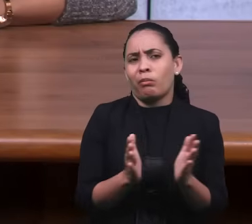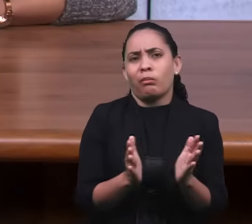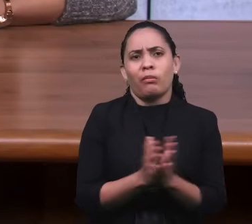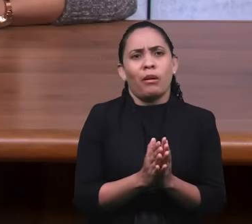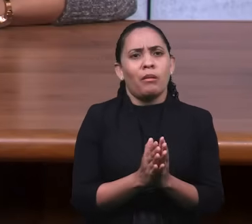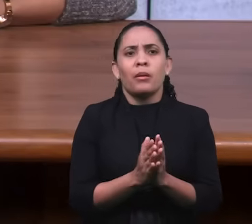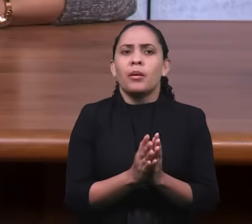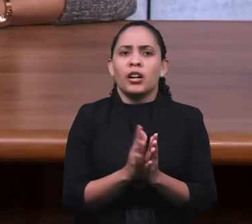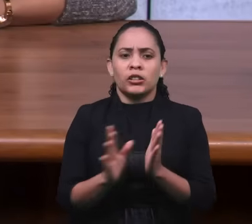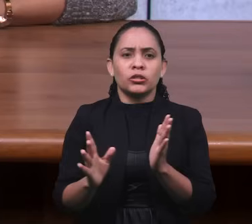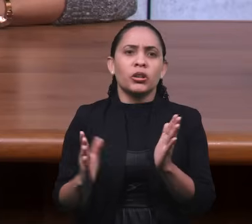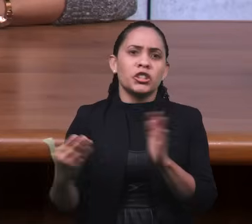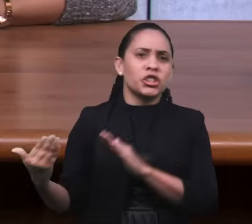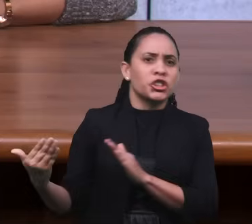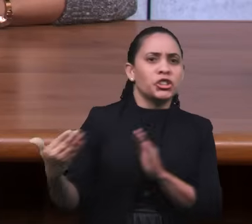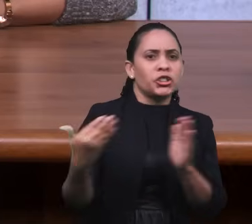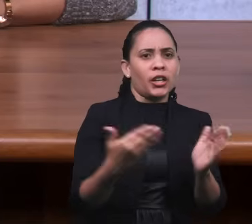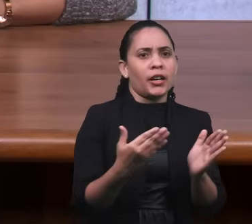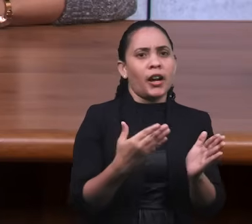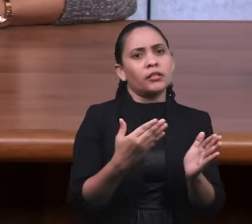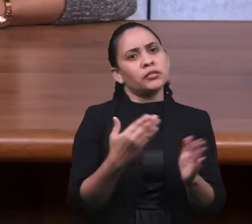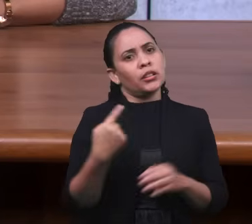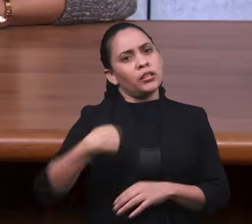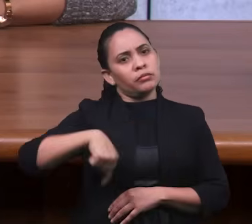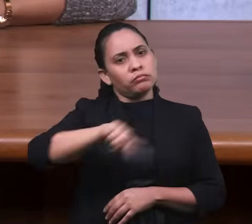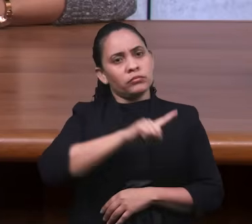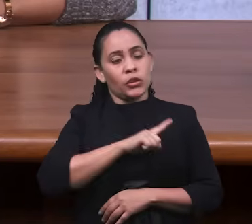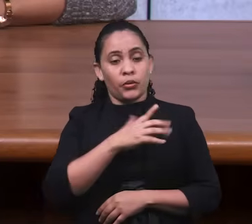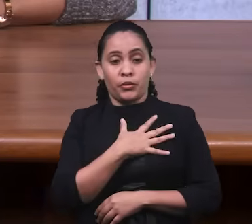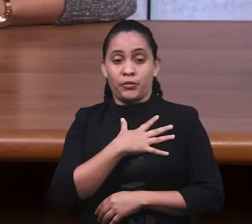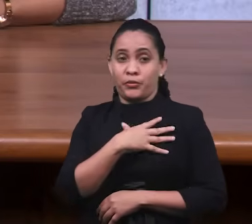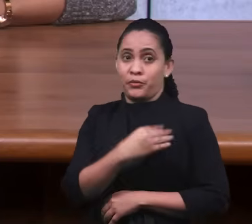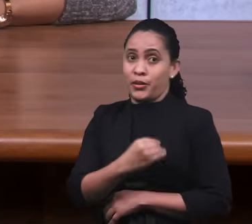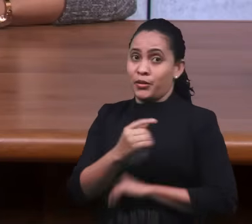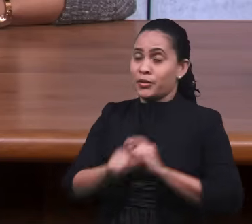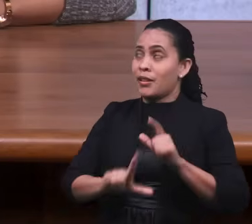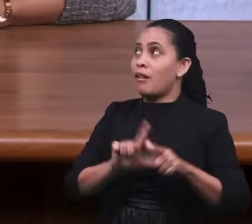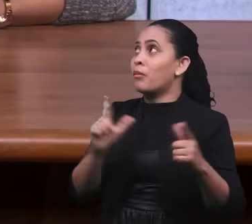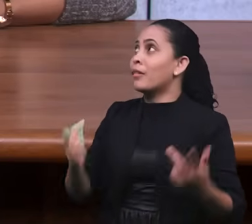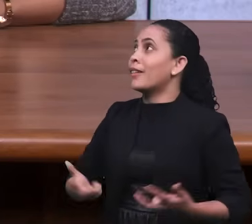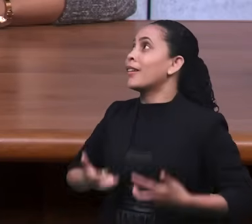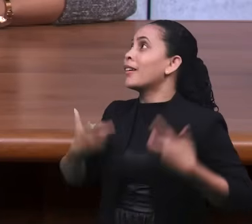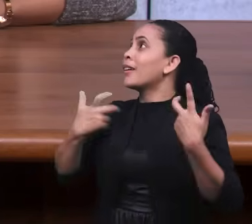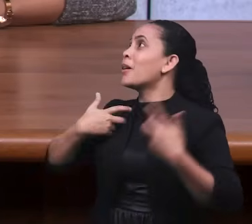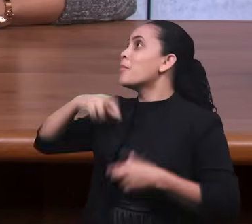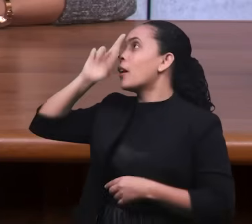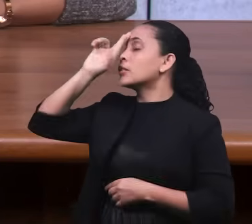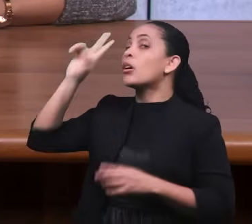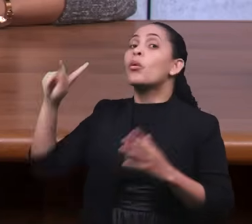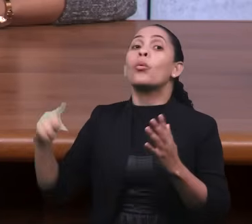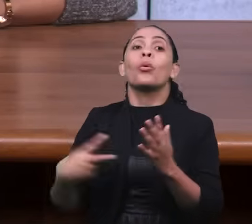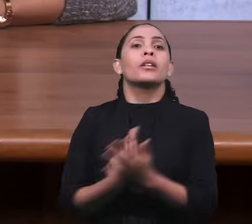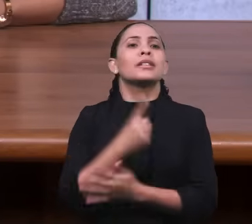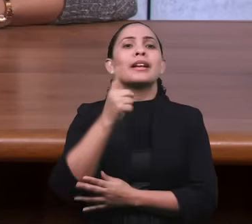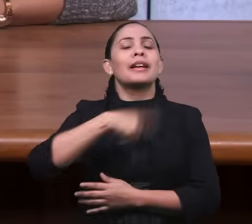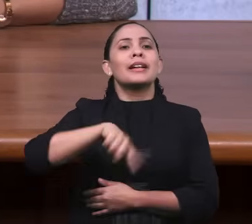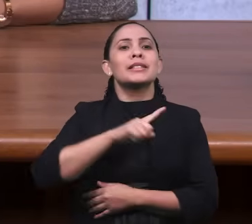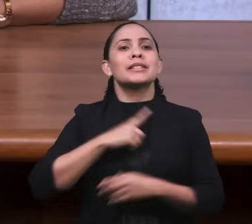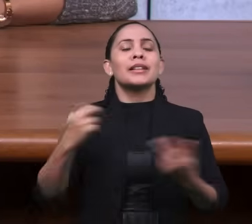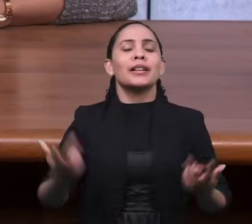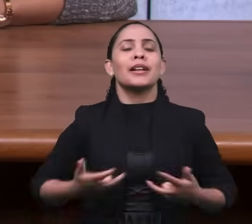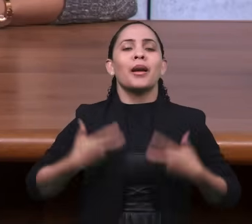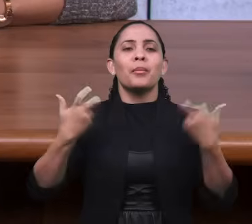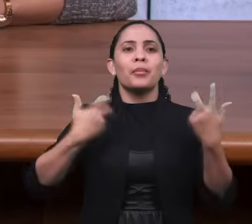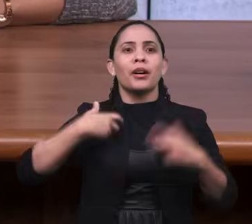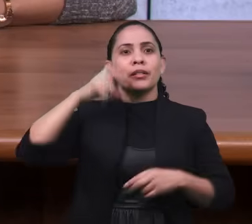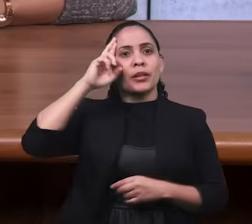presença dos midianitas. Então, os filhos de Israel clamaram ao Senhor. E sucedeu que, clamando os filhos de